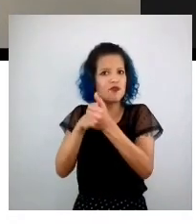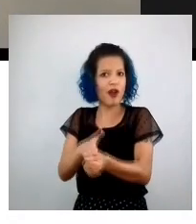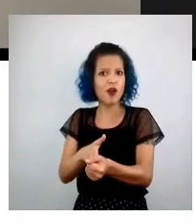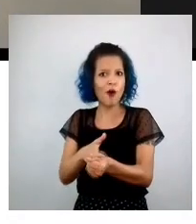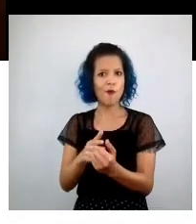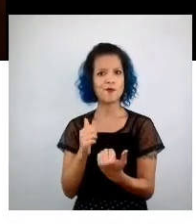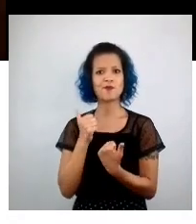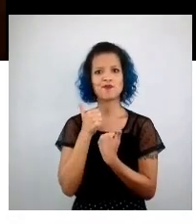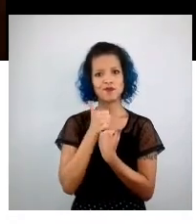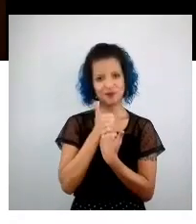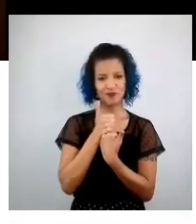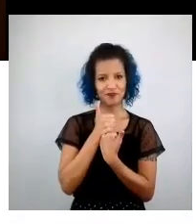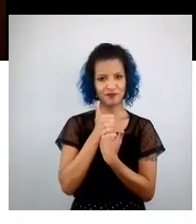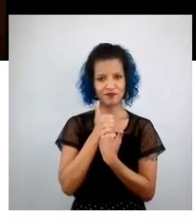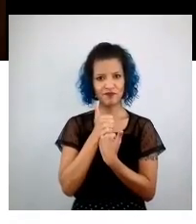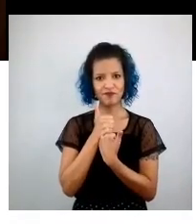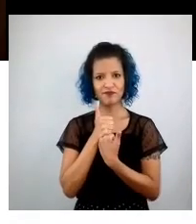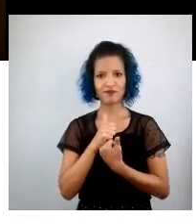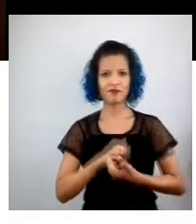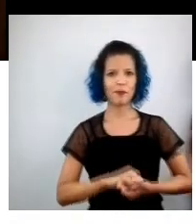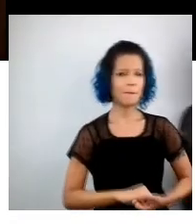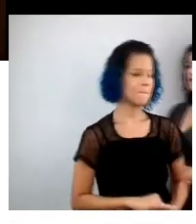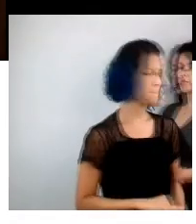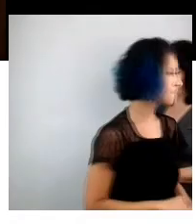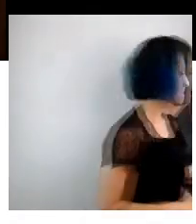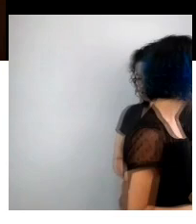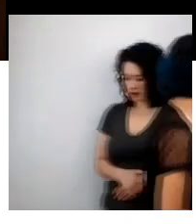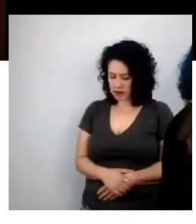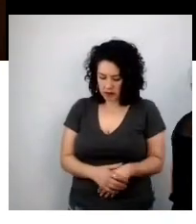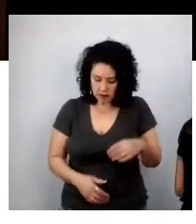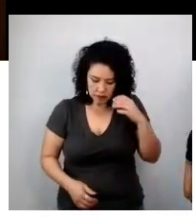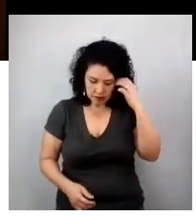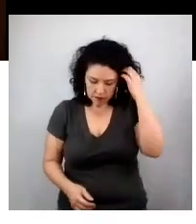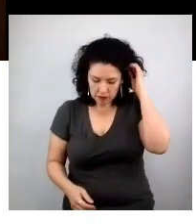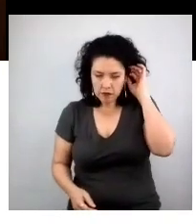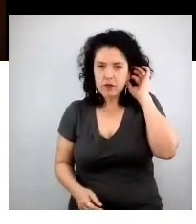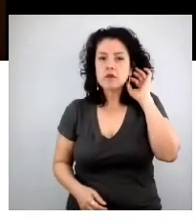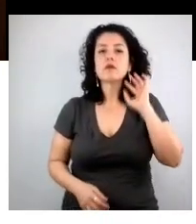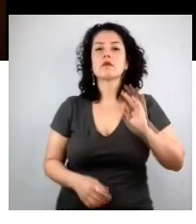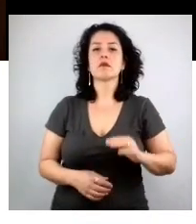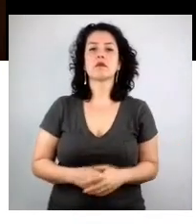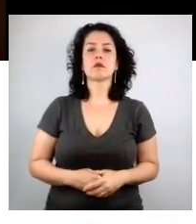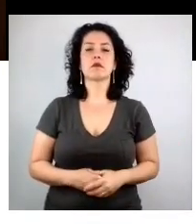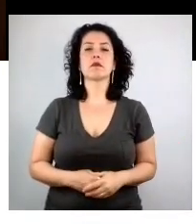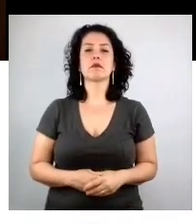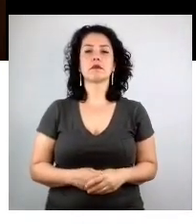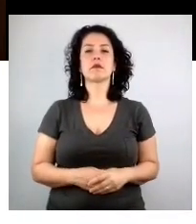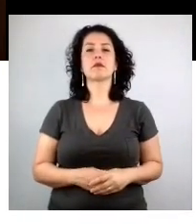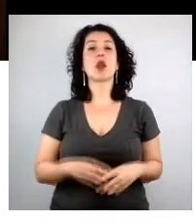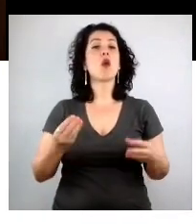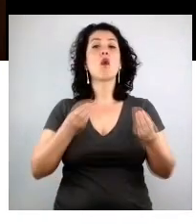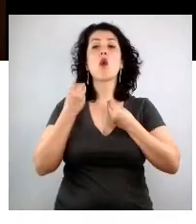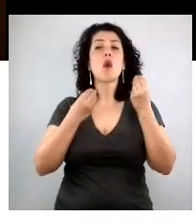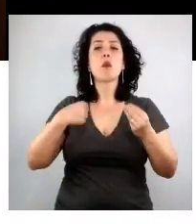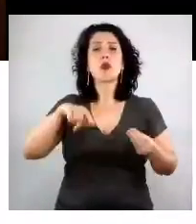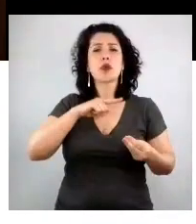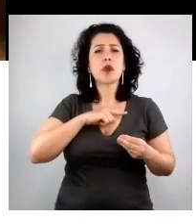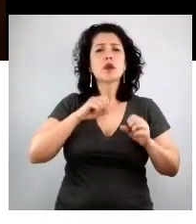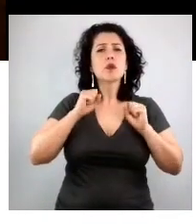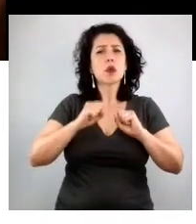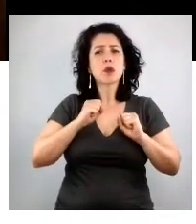gente consegue criar efetivamente espaços que sejam inclusivos para PCDs. E o Thiago, ele cuidou do